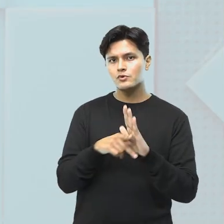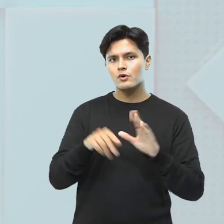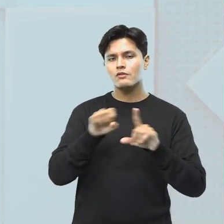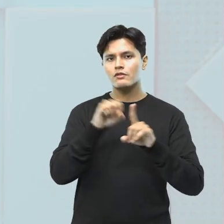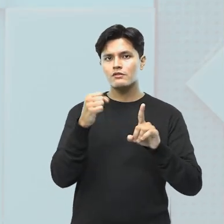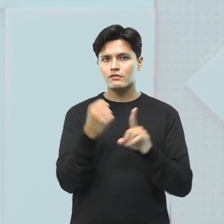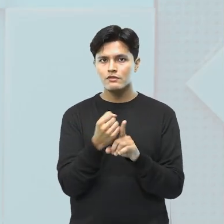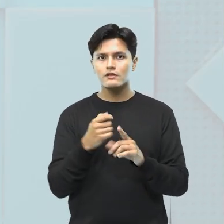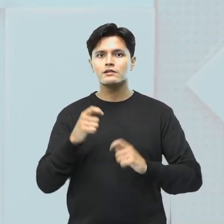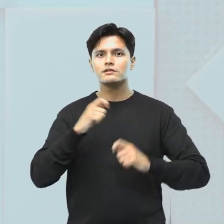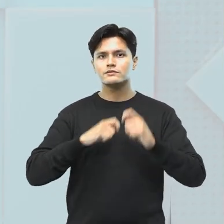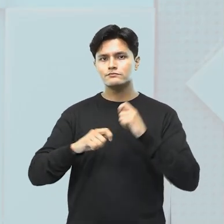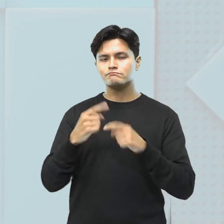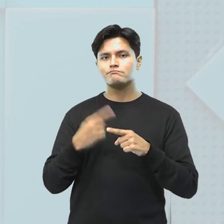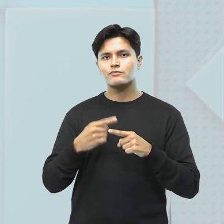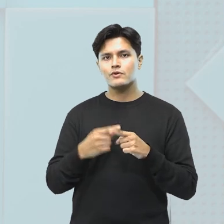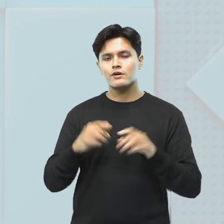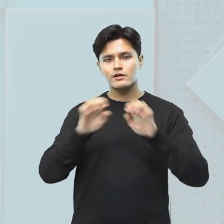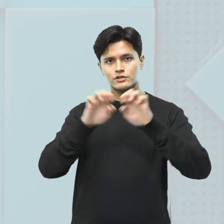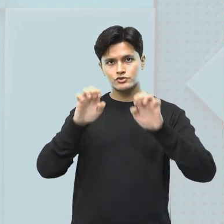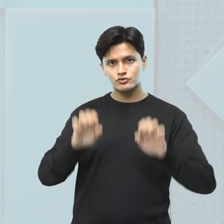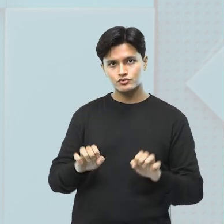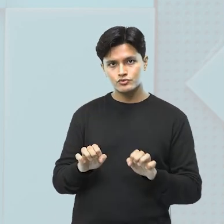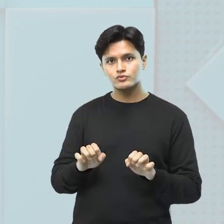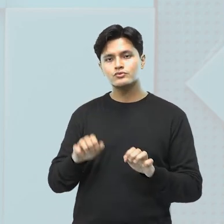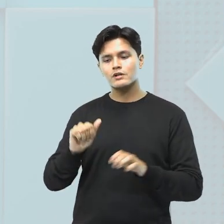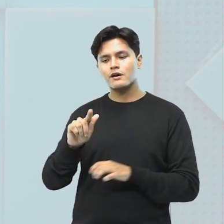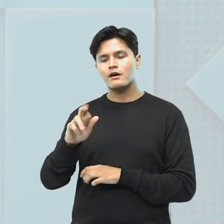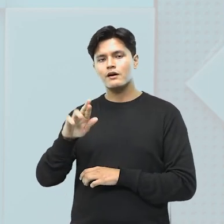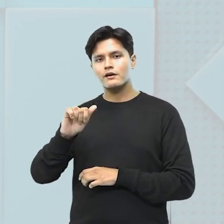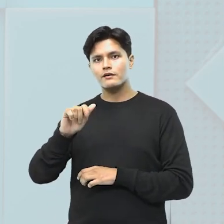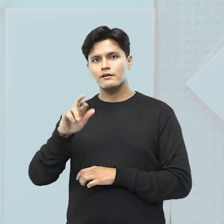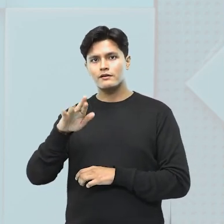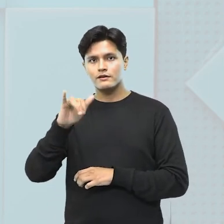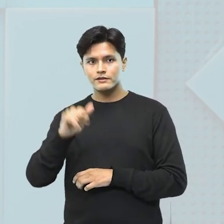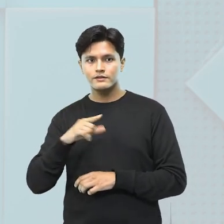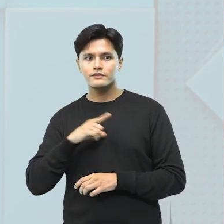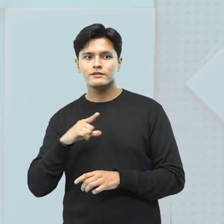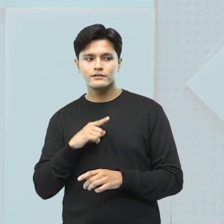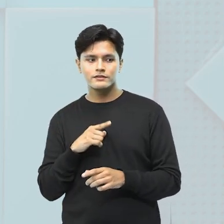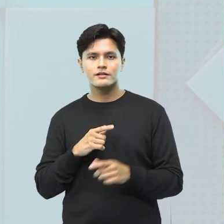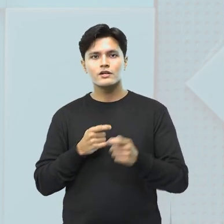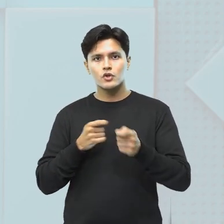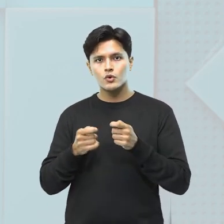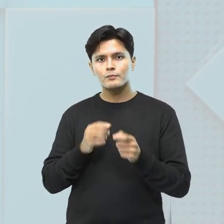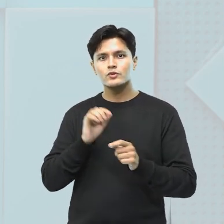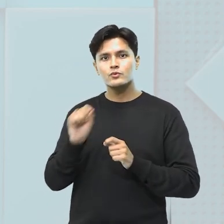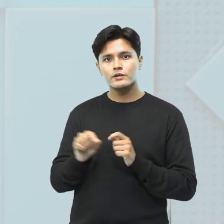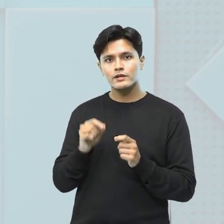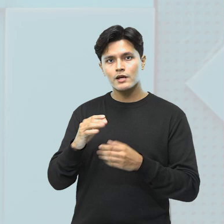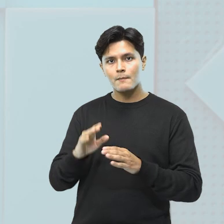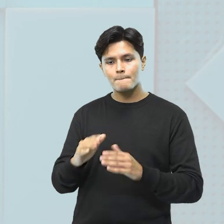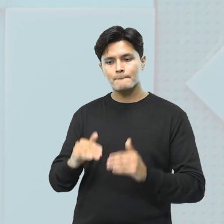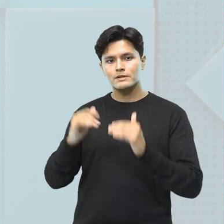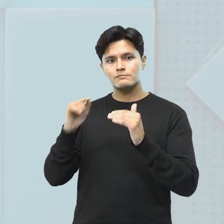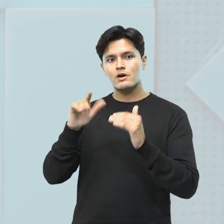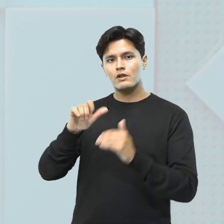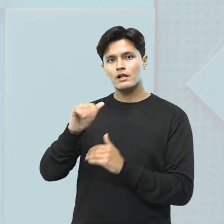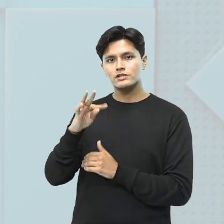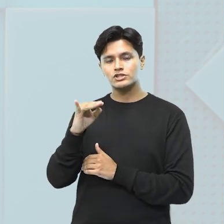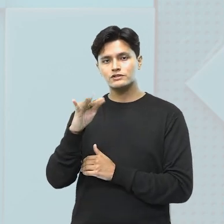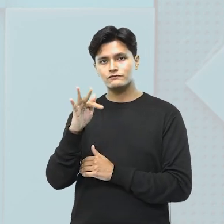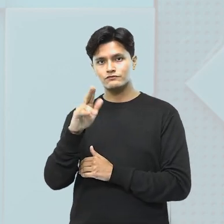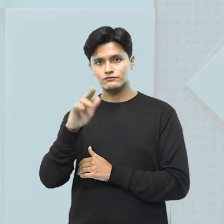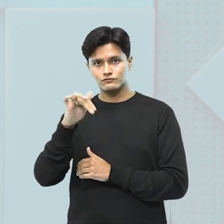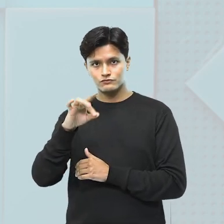a estrutura agrária era dominada pelos latifúndios, onde a terra estava concentrada nas mãos de poucos, enquanto